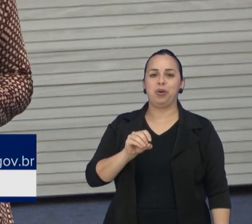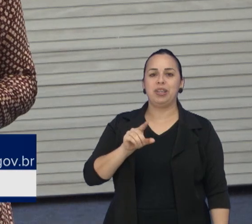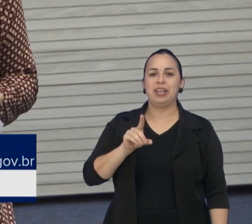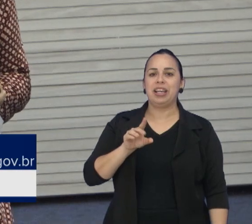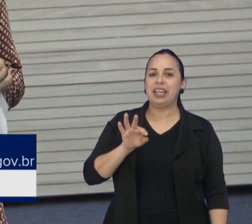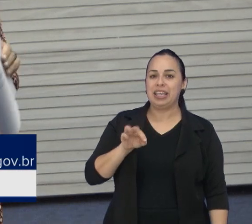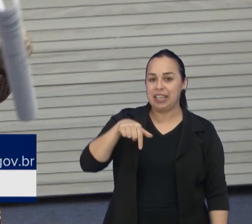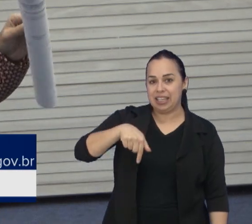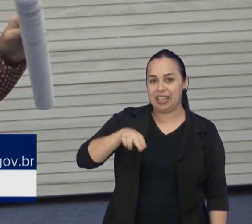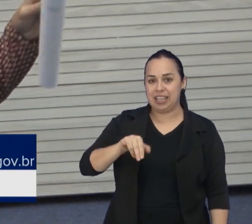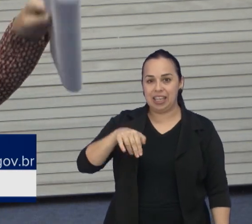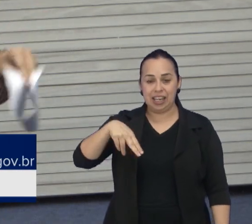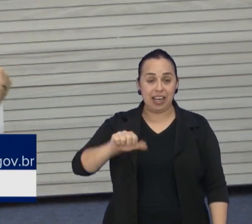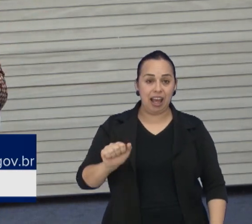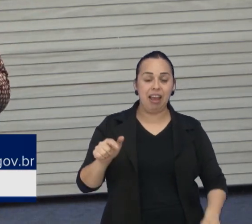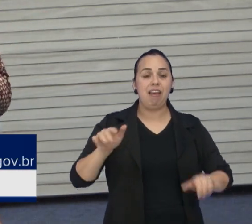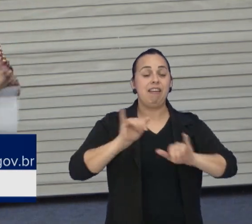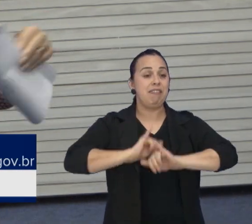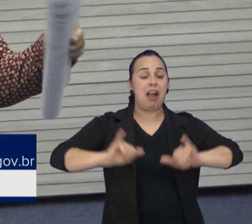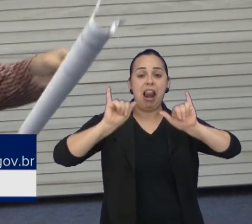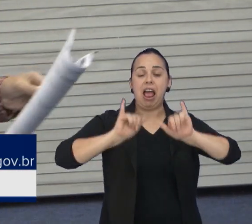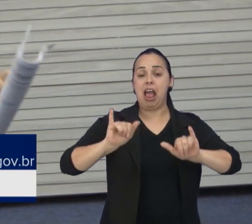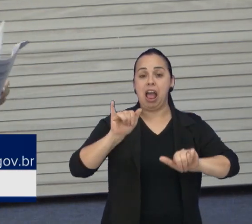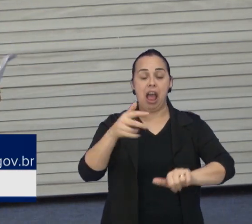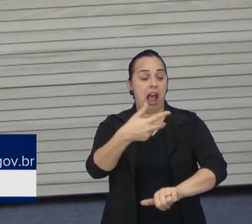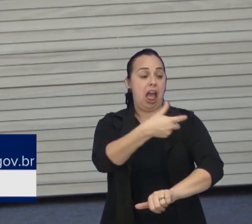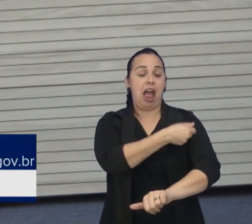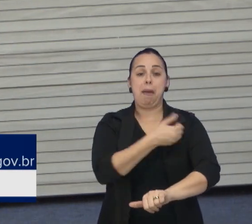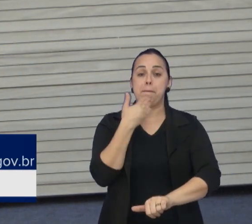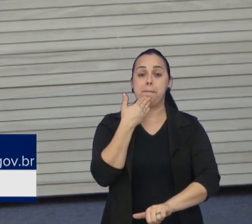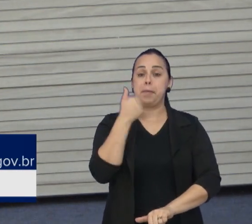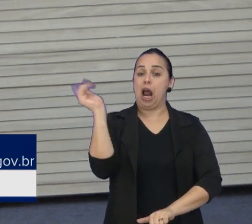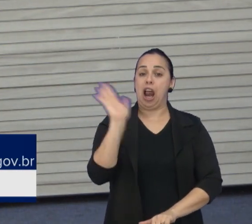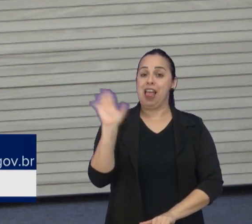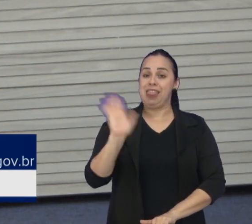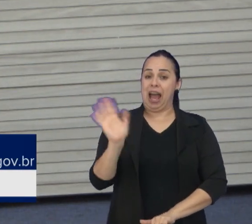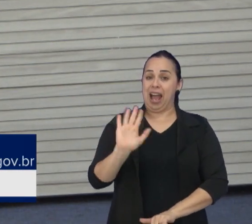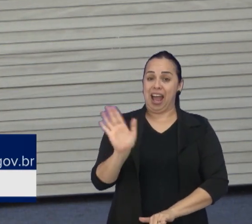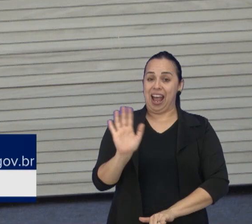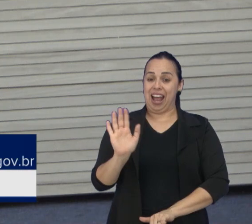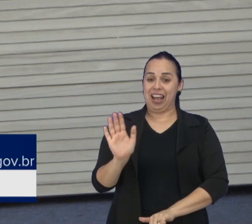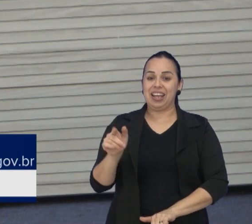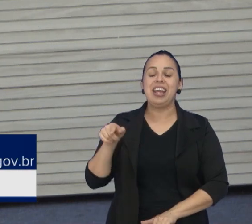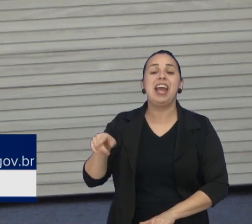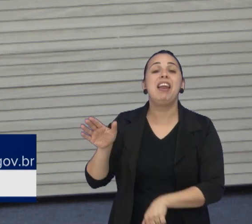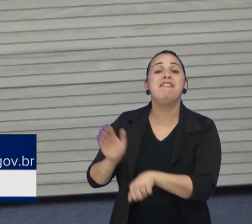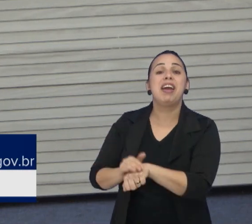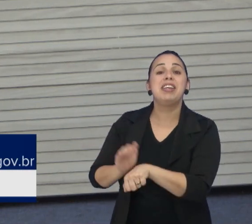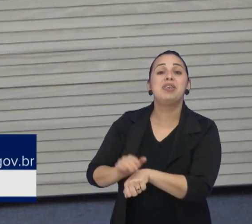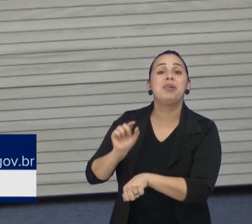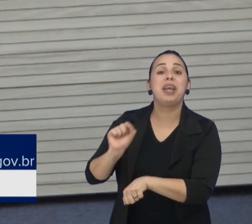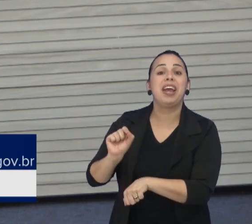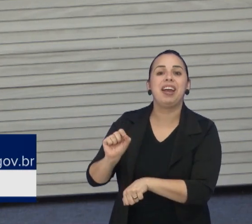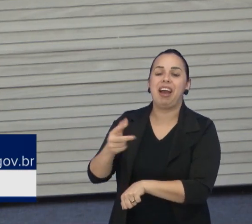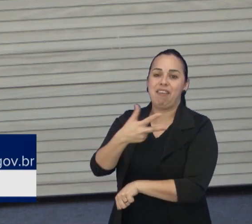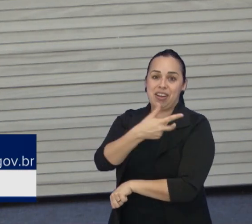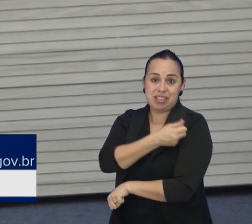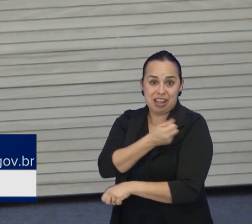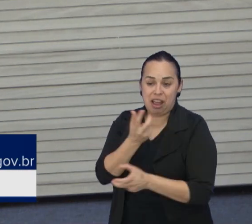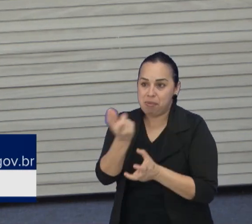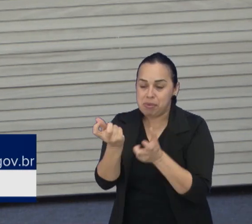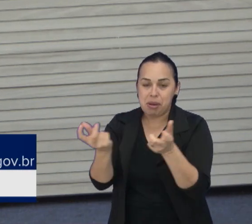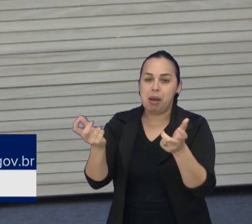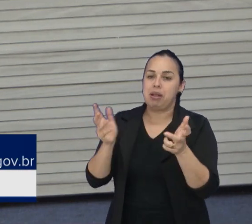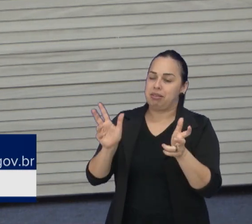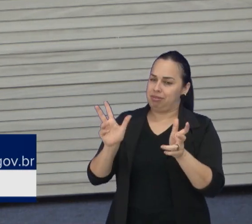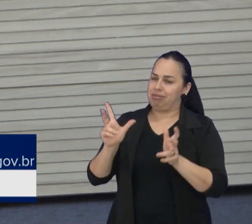para a população, falando que era a melhor opção. Que é o que ele fez agora, o quê? A vacina não chegou para todo mundo, mas já